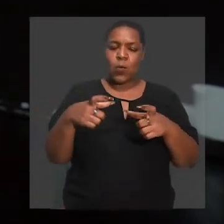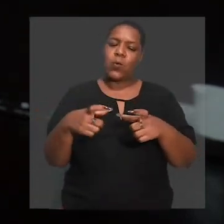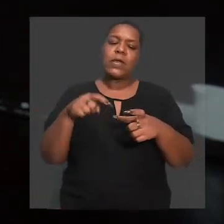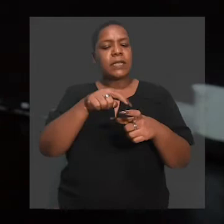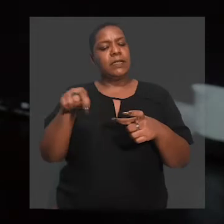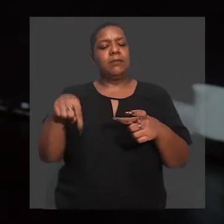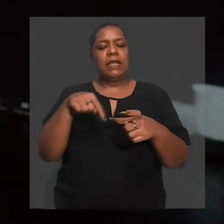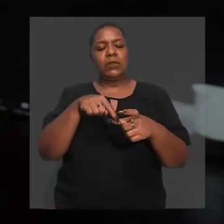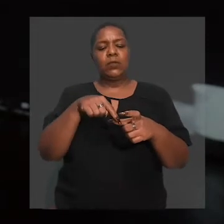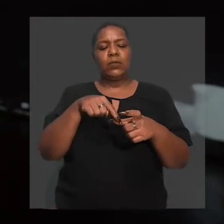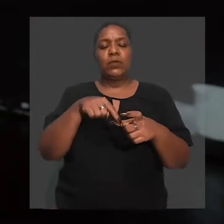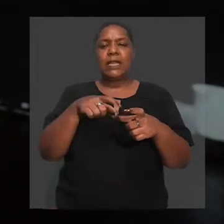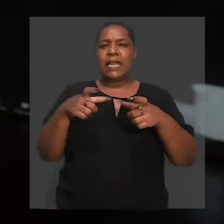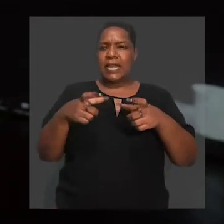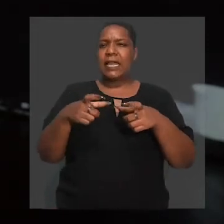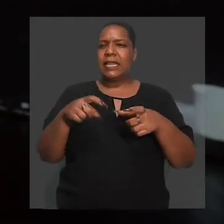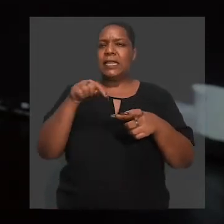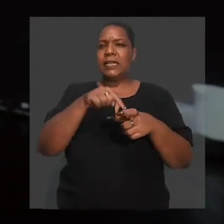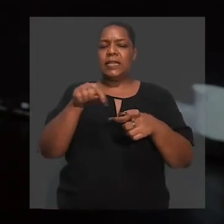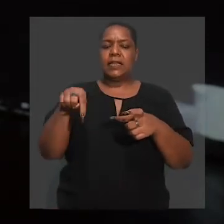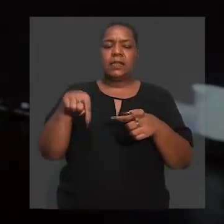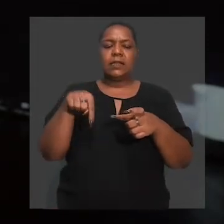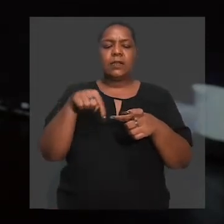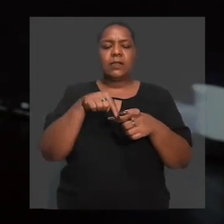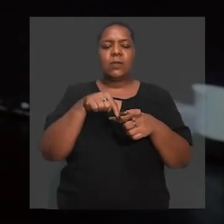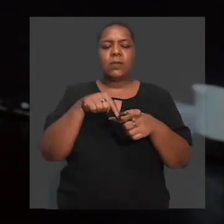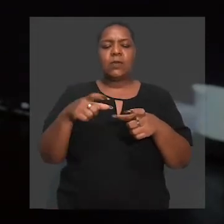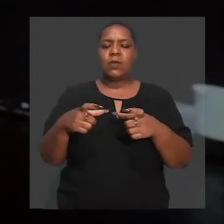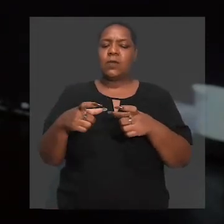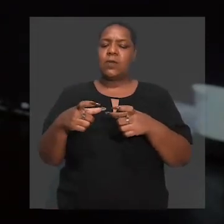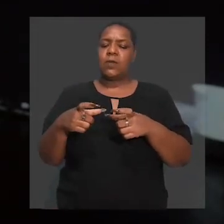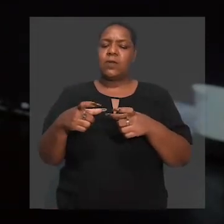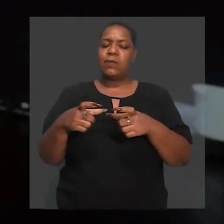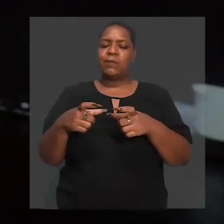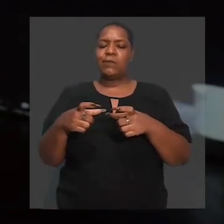Porque é o espaço do espaço